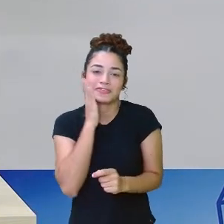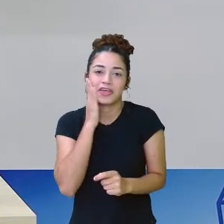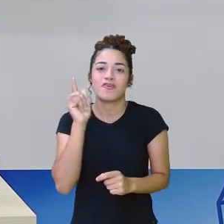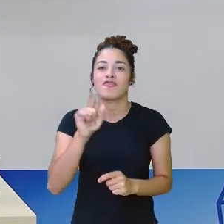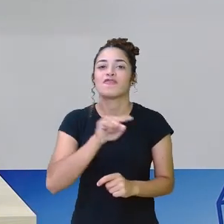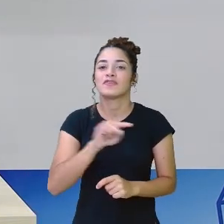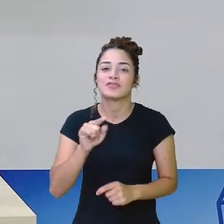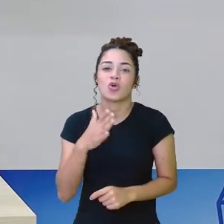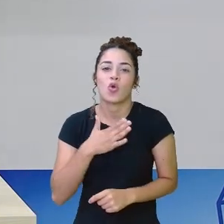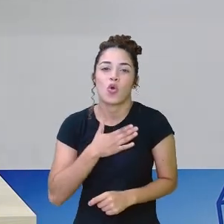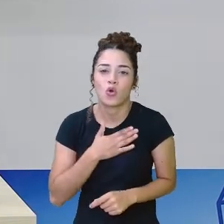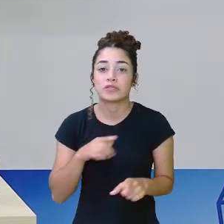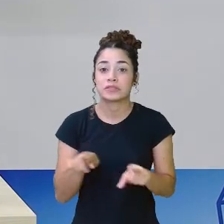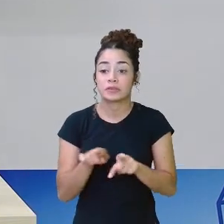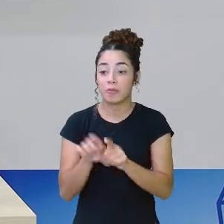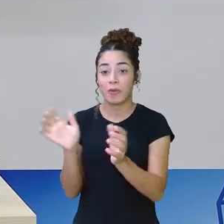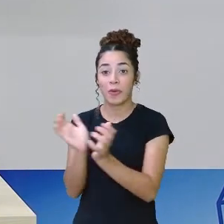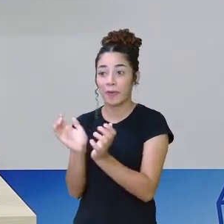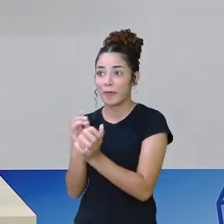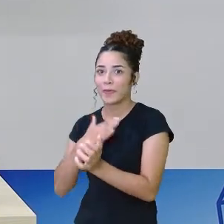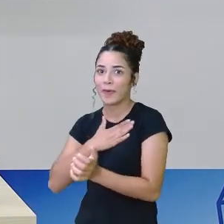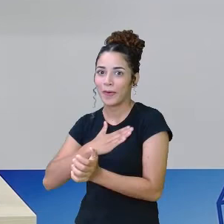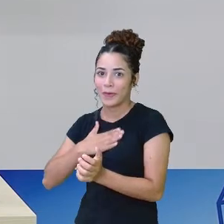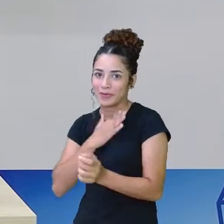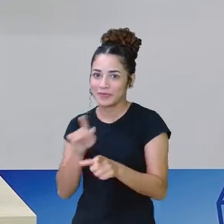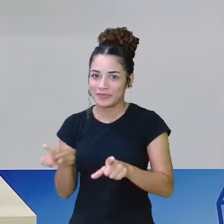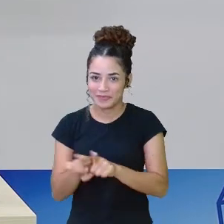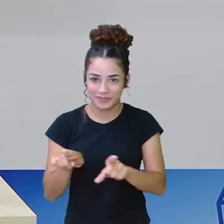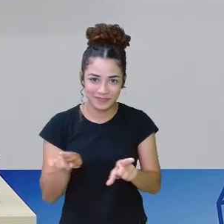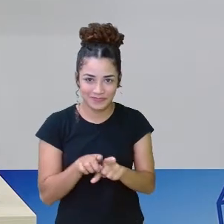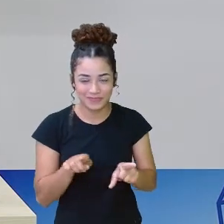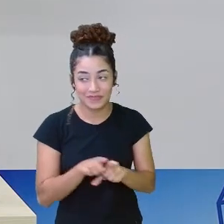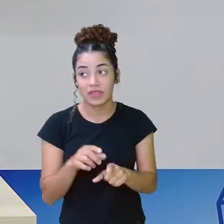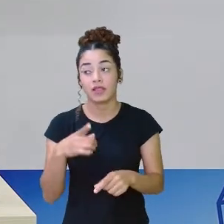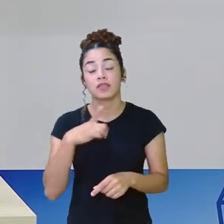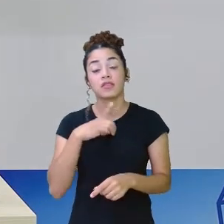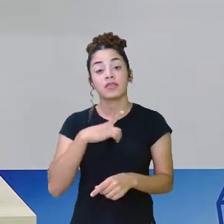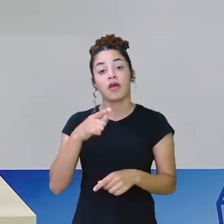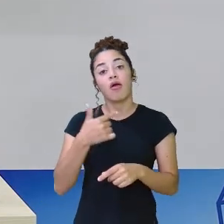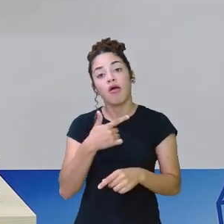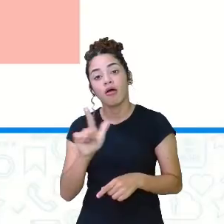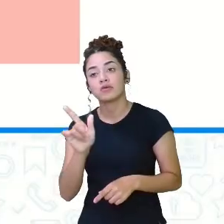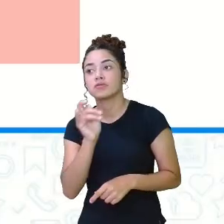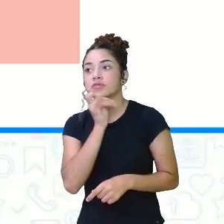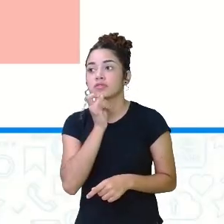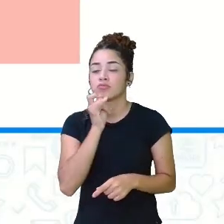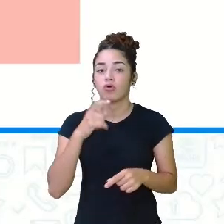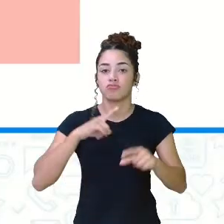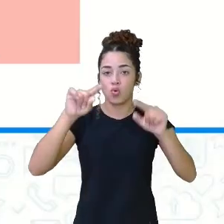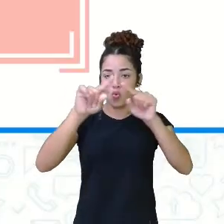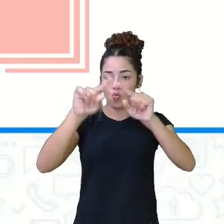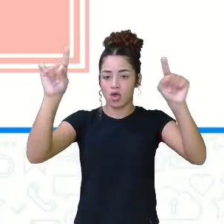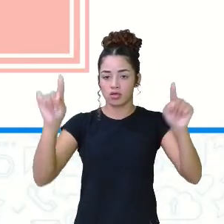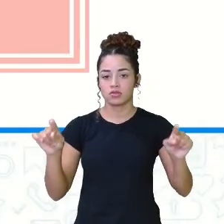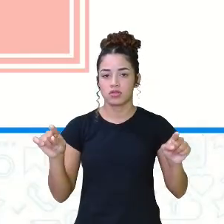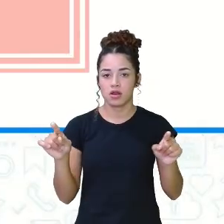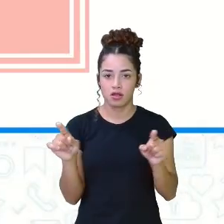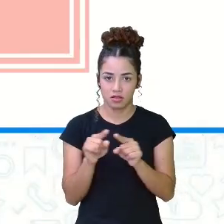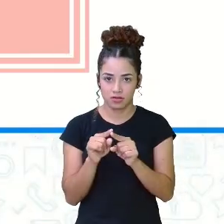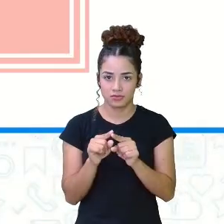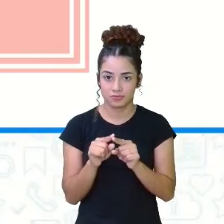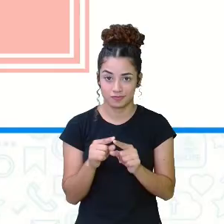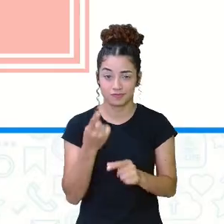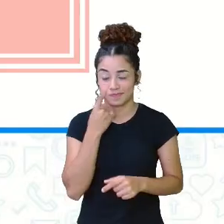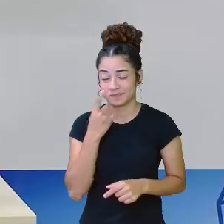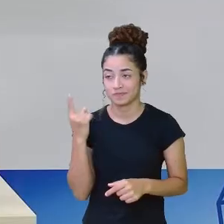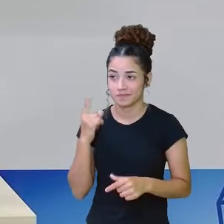equipe aqui gosta também. Eu tenho mais um exemplo, nosso quadrado, nosso queridinho. Vou fazer mais